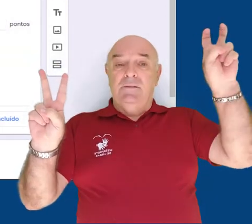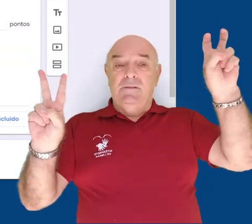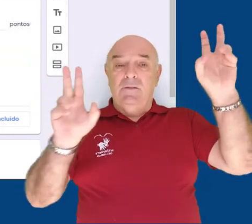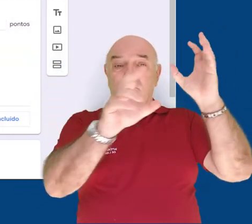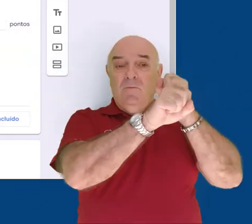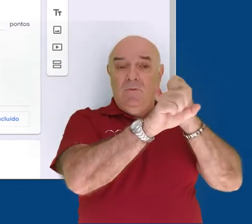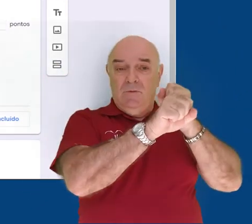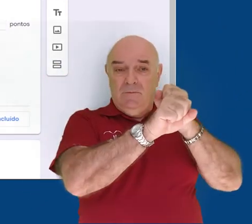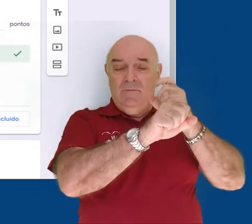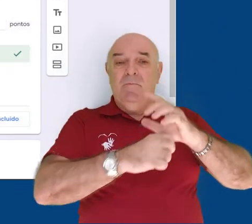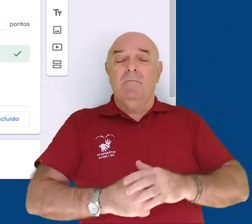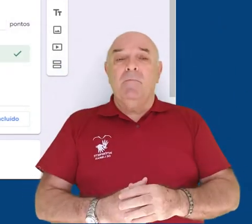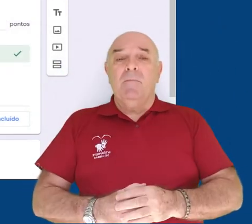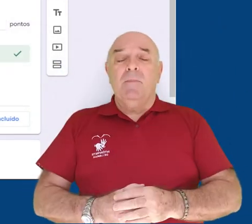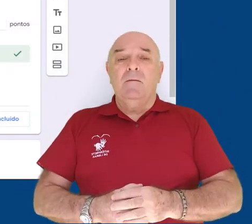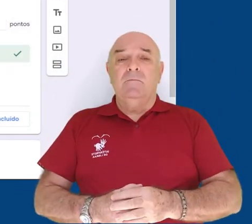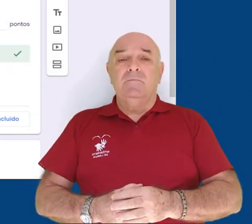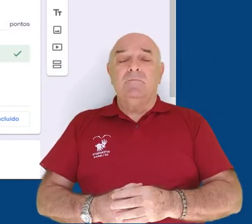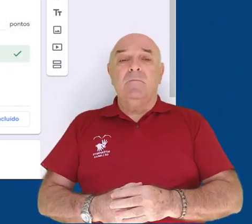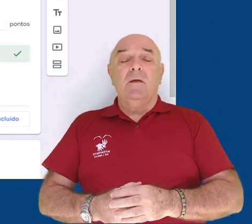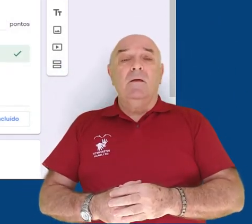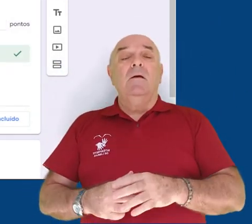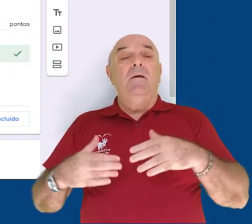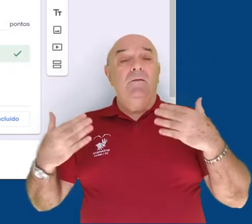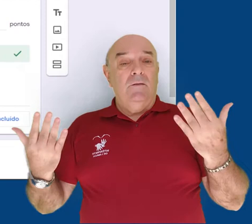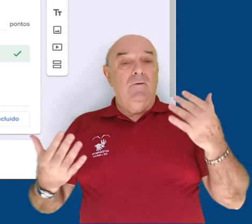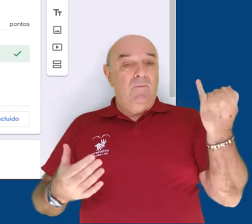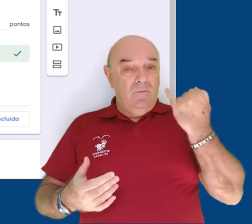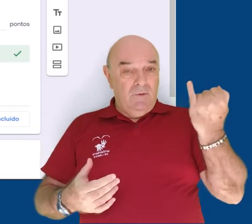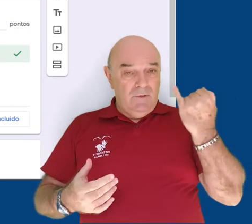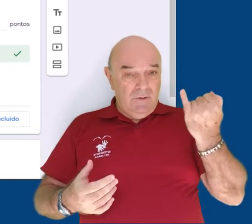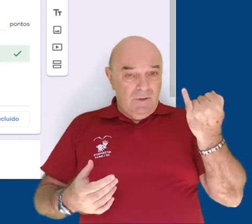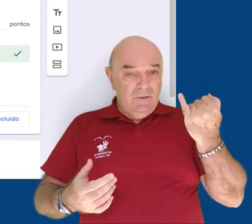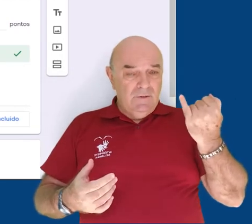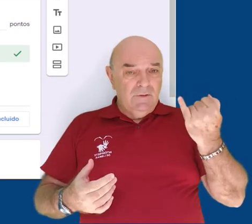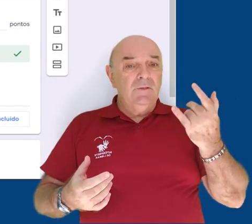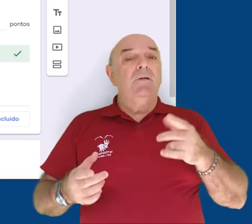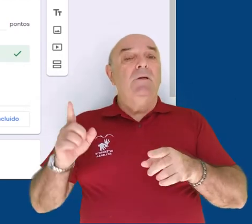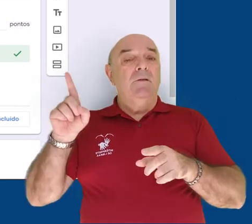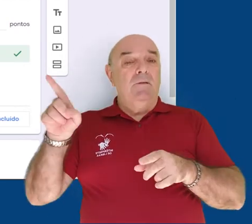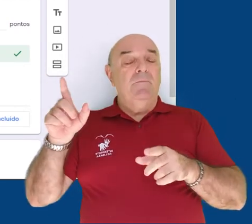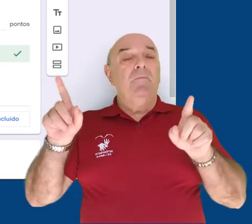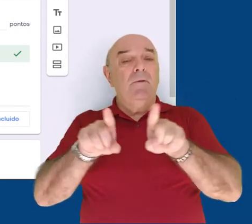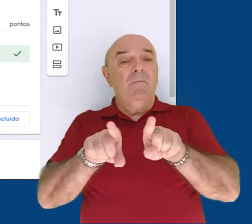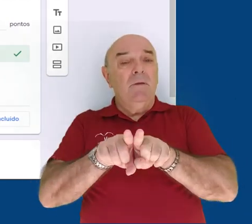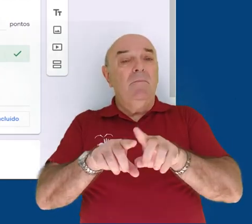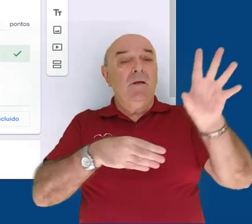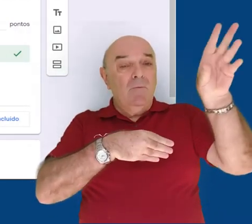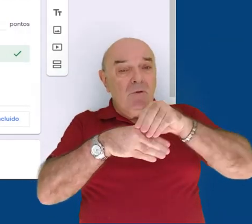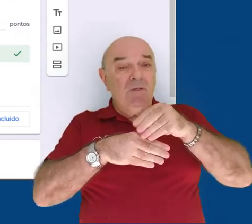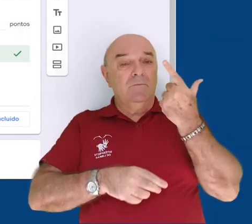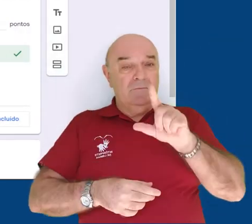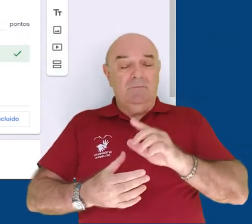é importante sempre lembrar de marcar a pontuação para as questões no caso de provas e testes para que a importação de notas seja mais precisa e